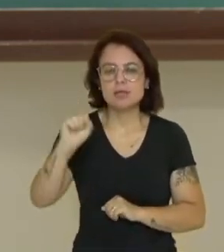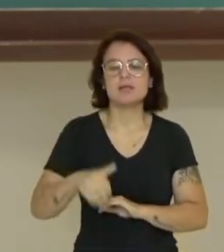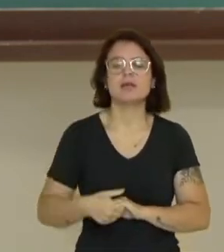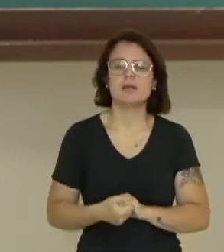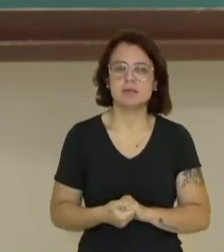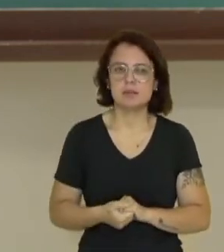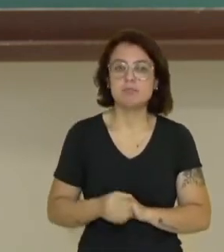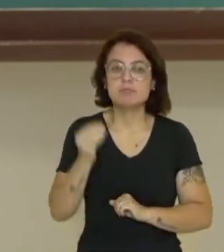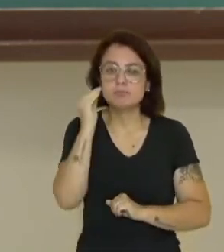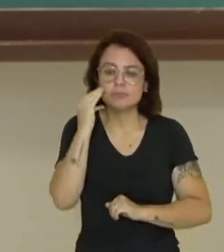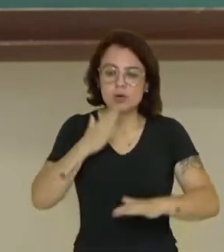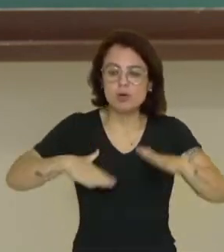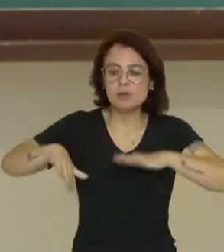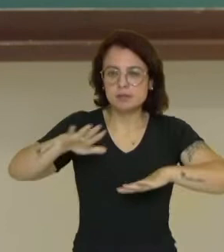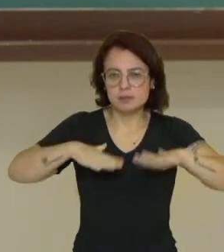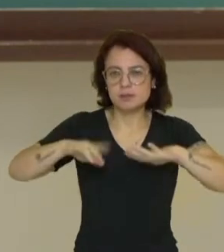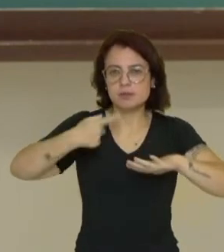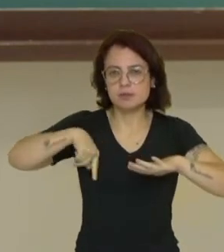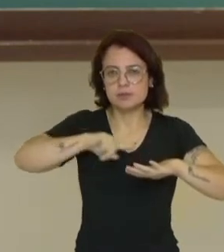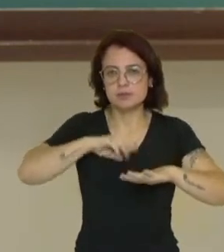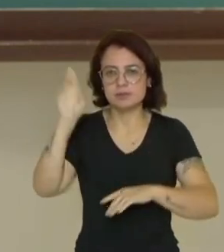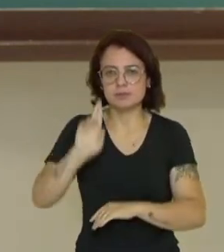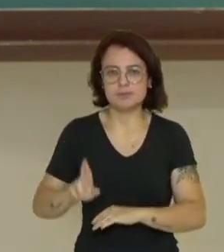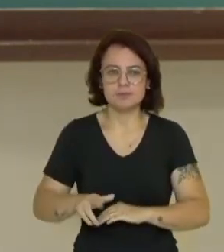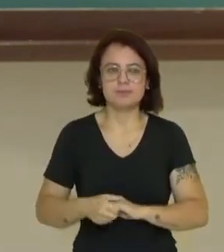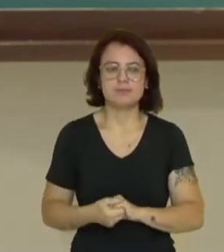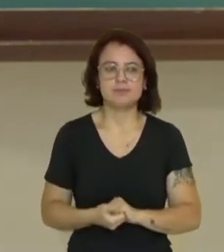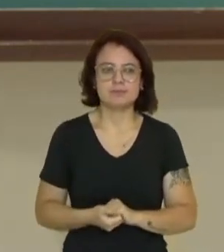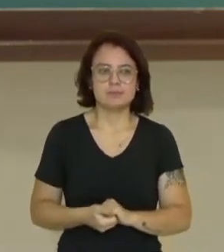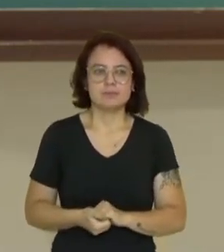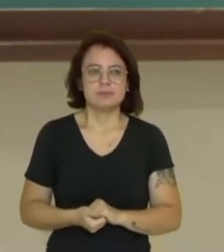me organizar de maneira racional, intelectual.